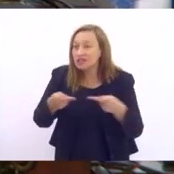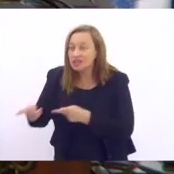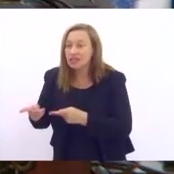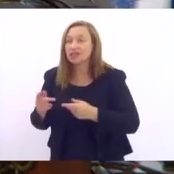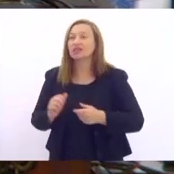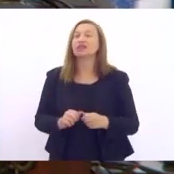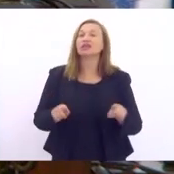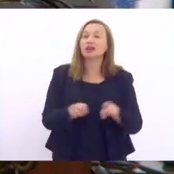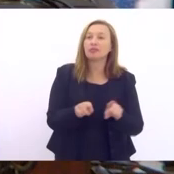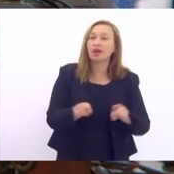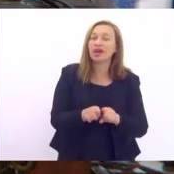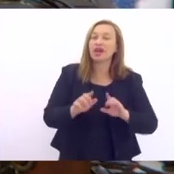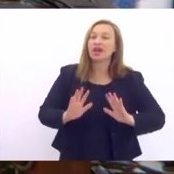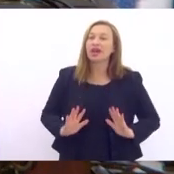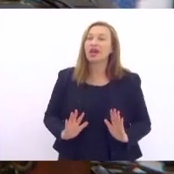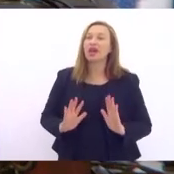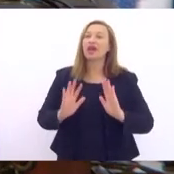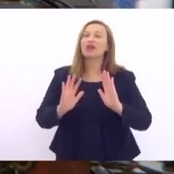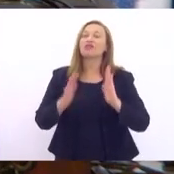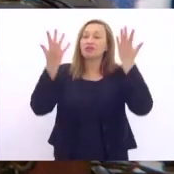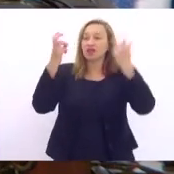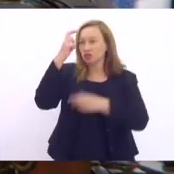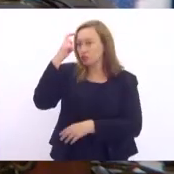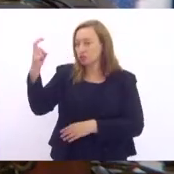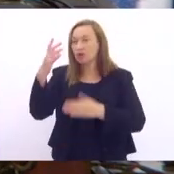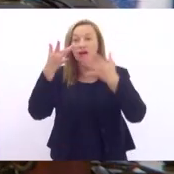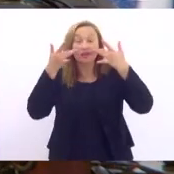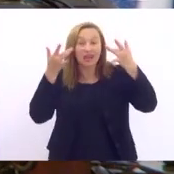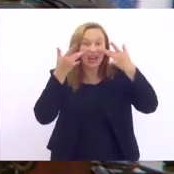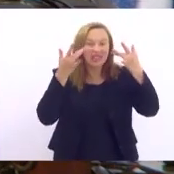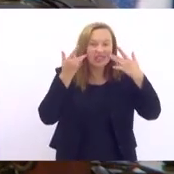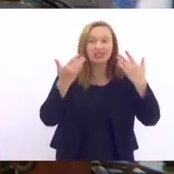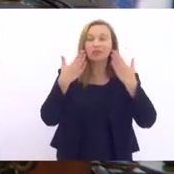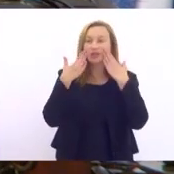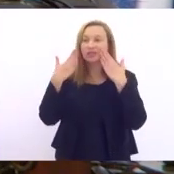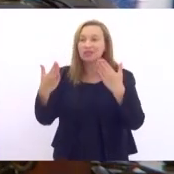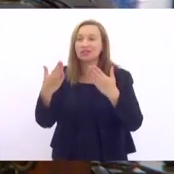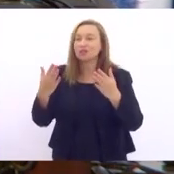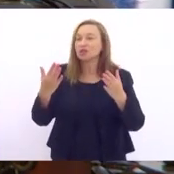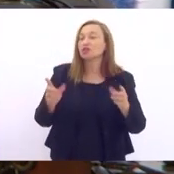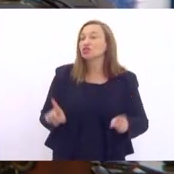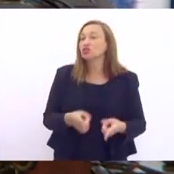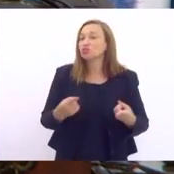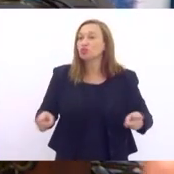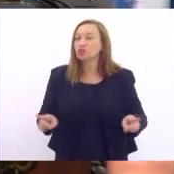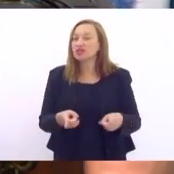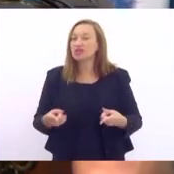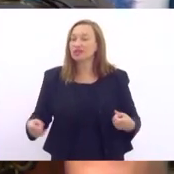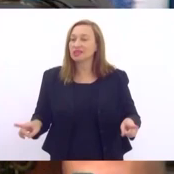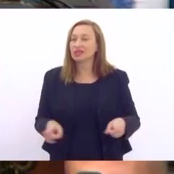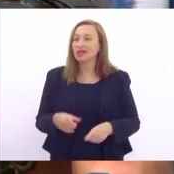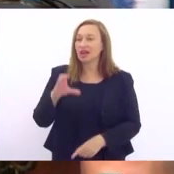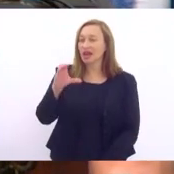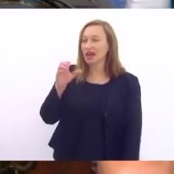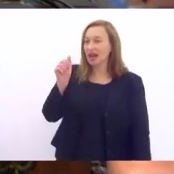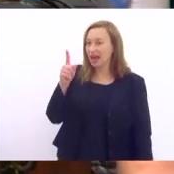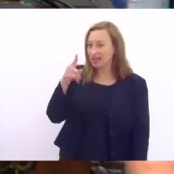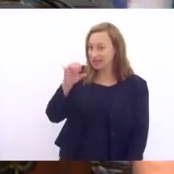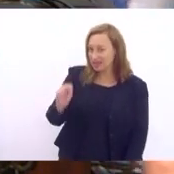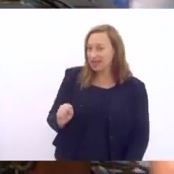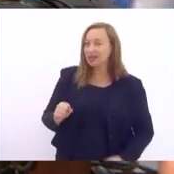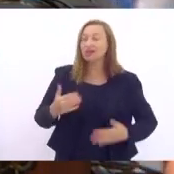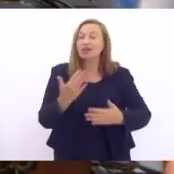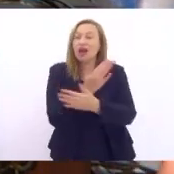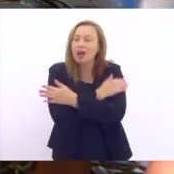exposições de artes e apresentações de músicas clássicas e de música popular brasileira. E aqui deixo o meu grande